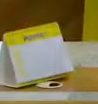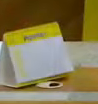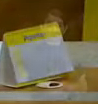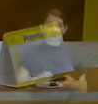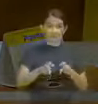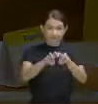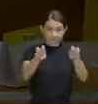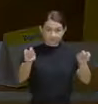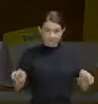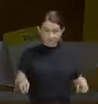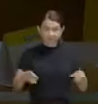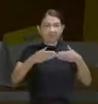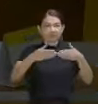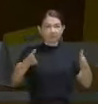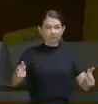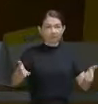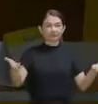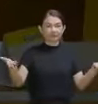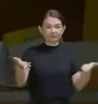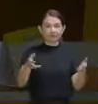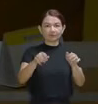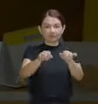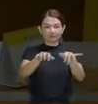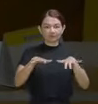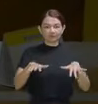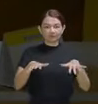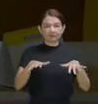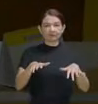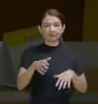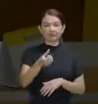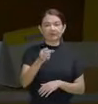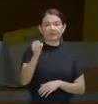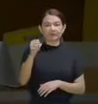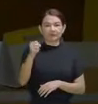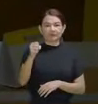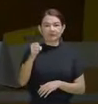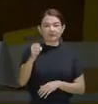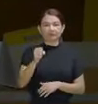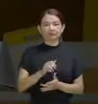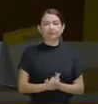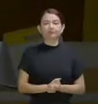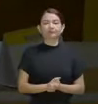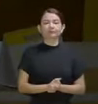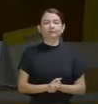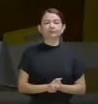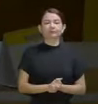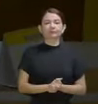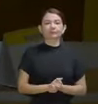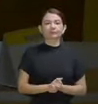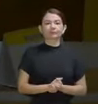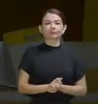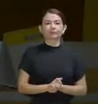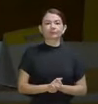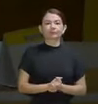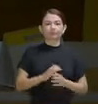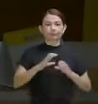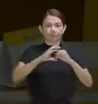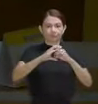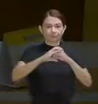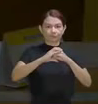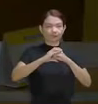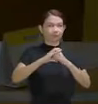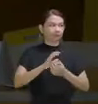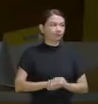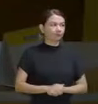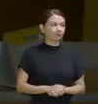Havendo quórum, declaro aberta a 68ª sessão ordinária do Tribunal Regional Eleitoral do Foco